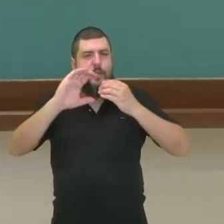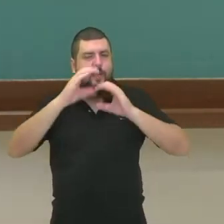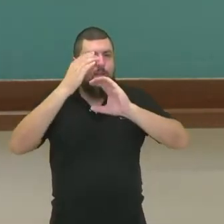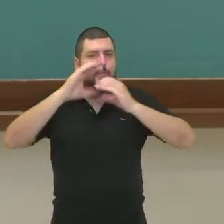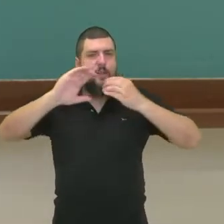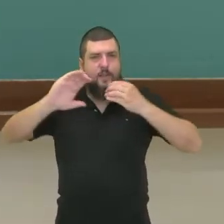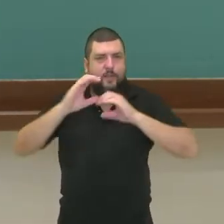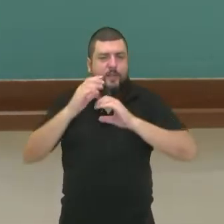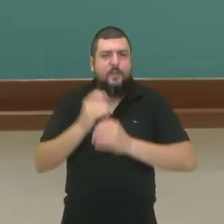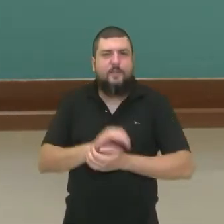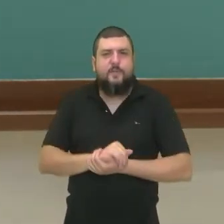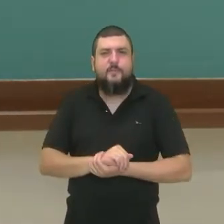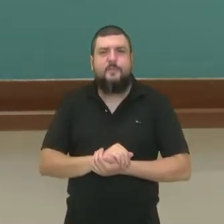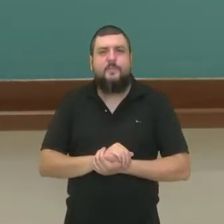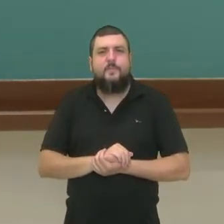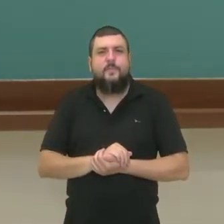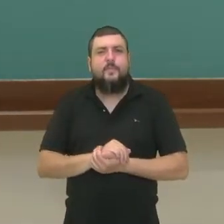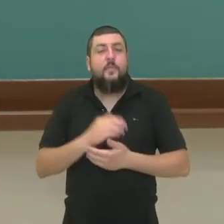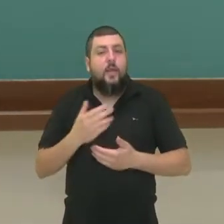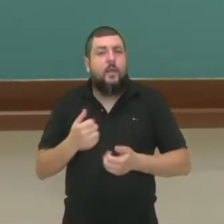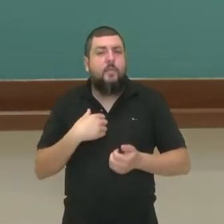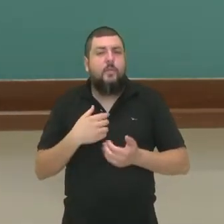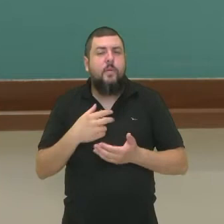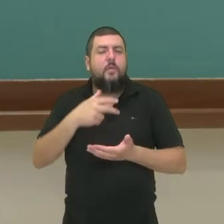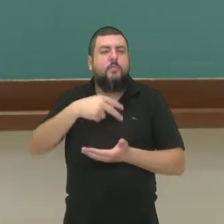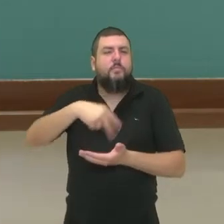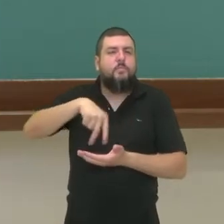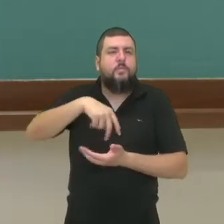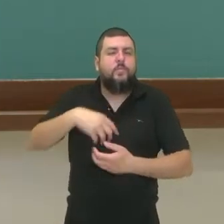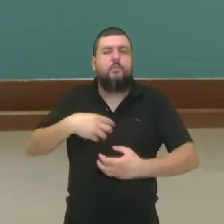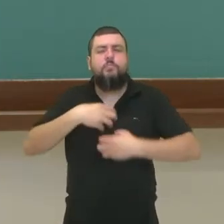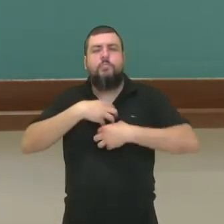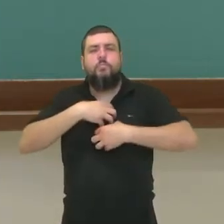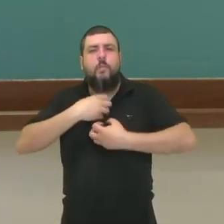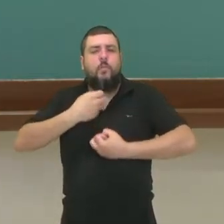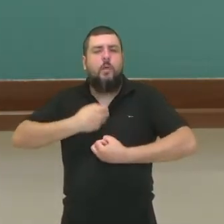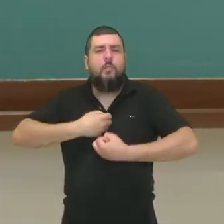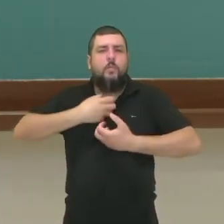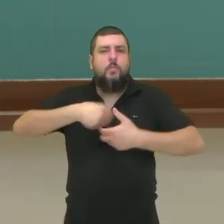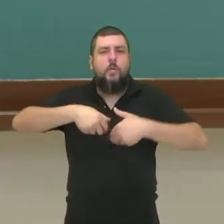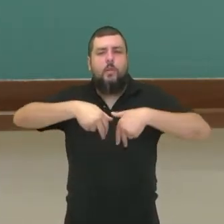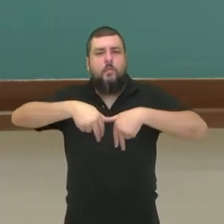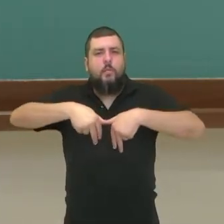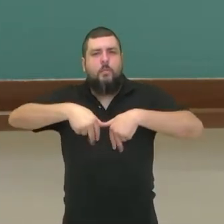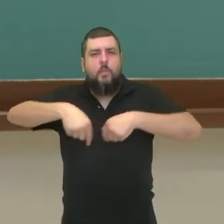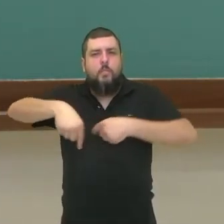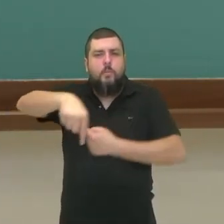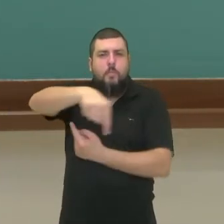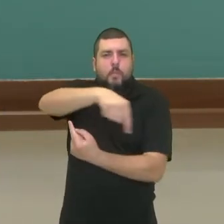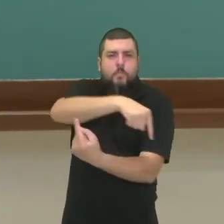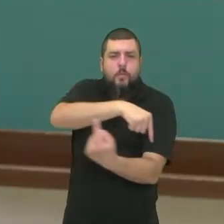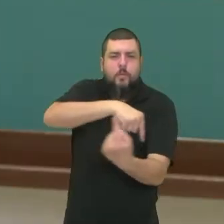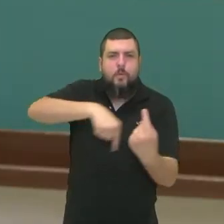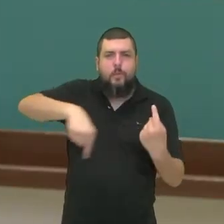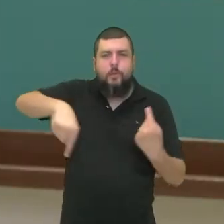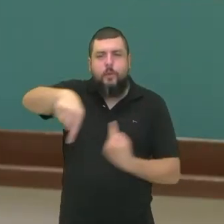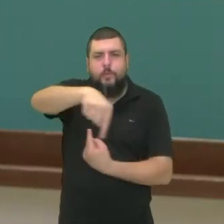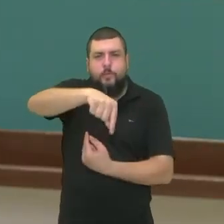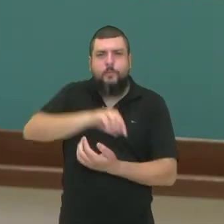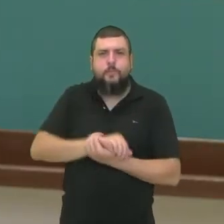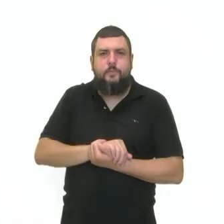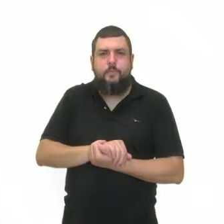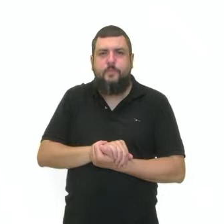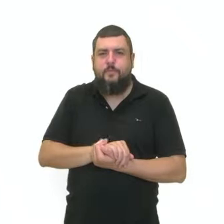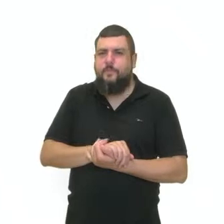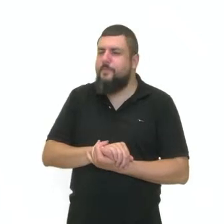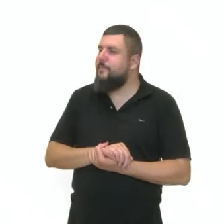o sol, Vai cantando e vai dançando a ciranda de mãos dadas, girando ali na roda. Com a